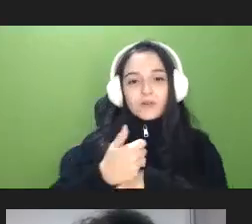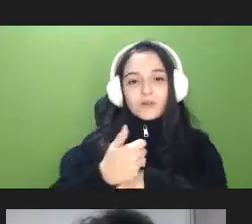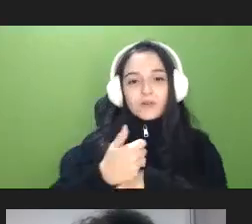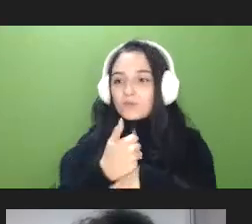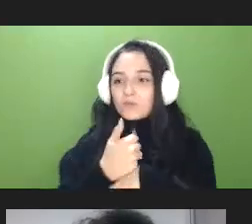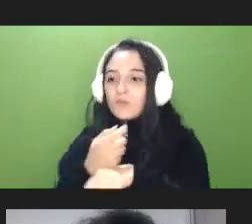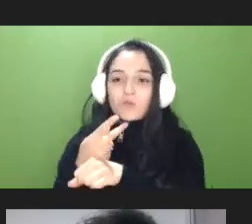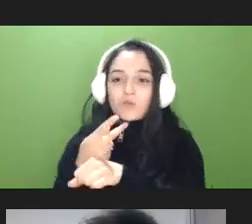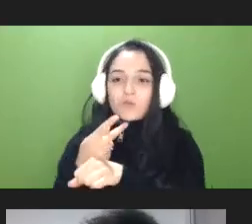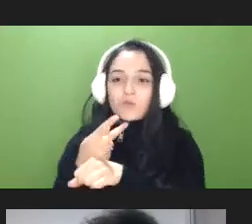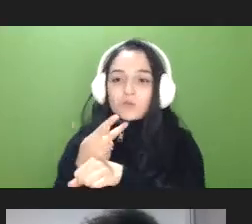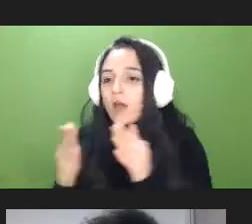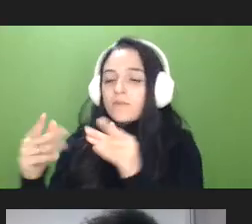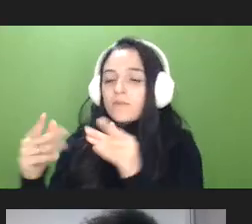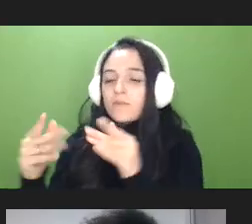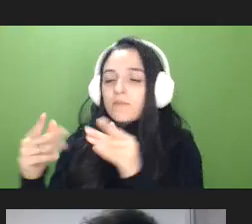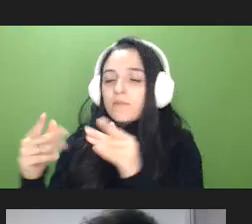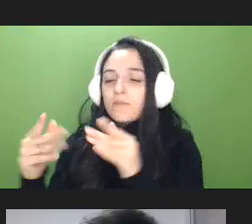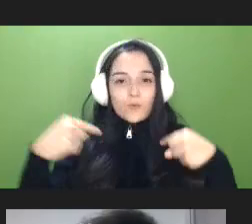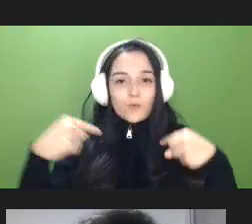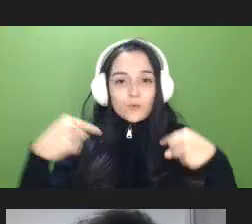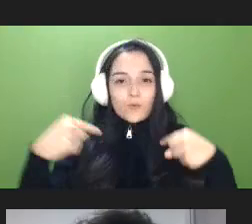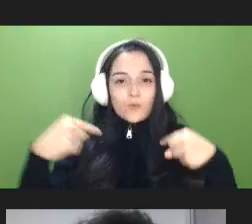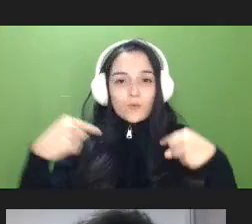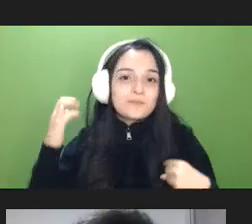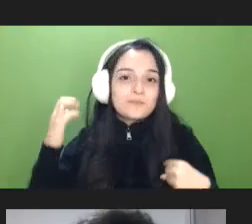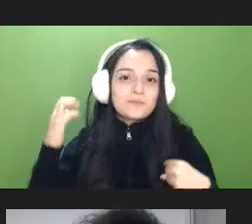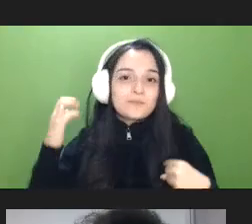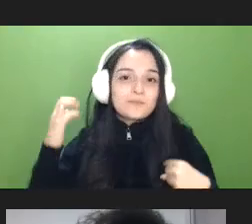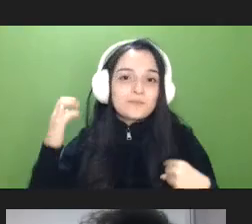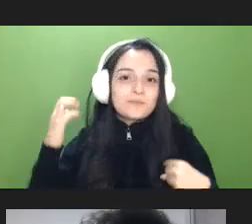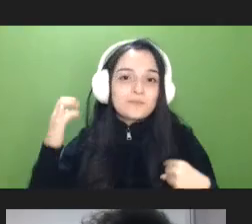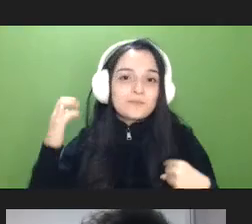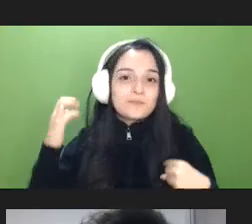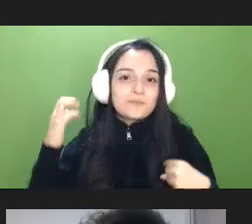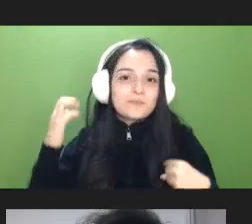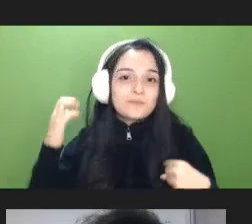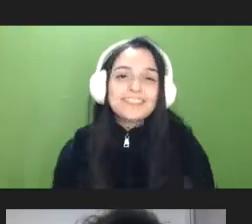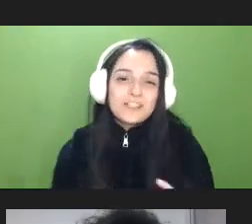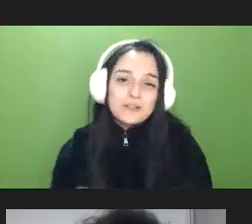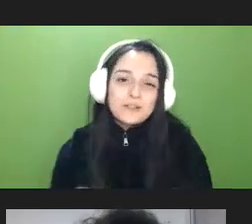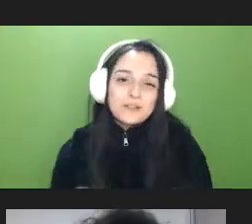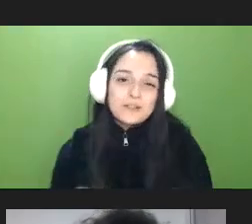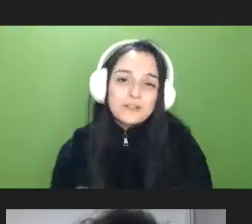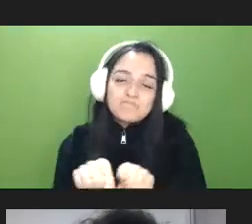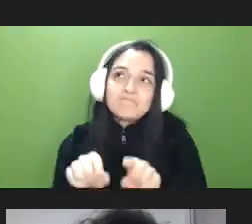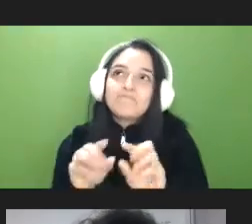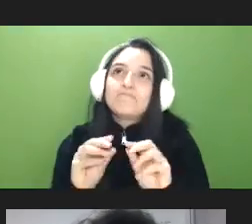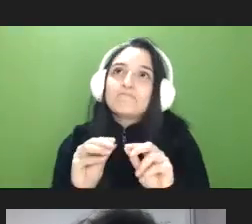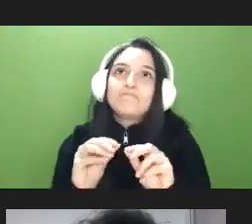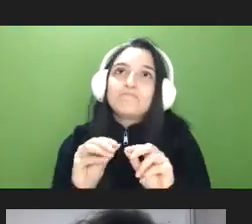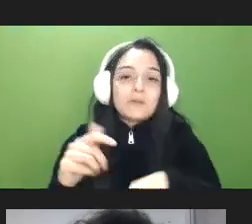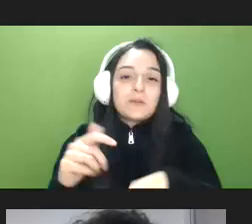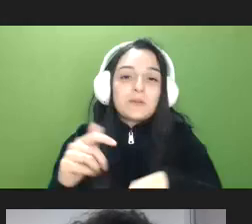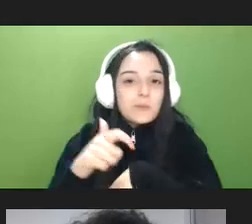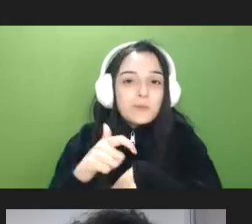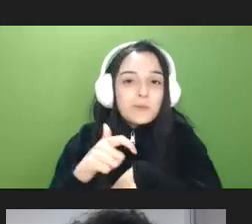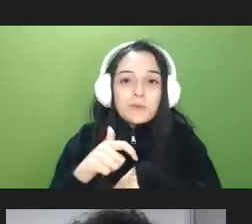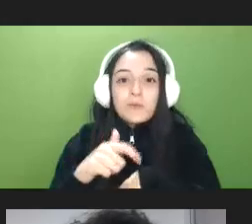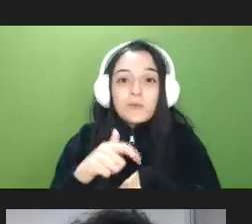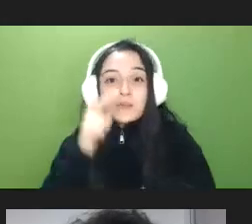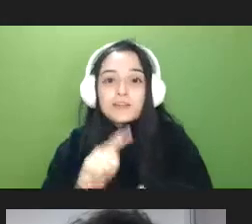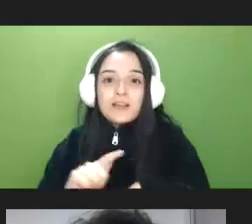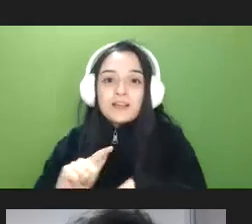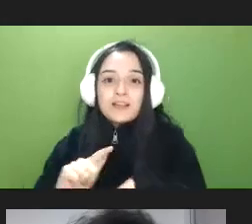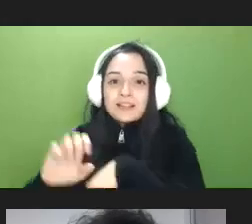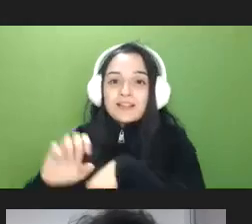fizesse sentido para mim. No meio disso tudo, consegui fazer duas especializações. Hoje